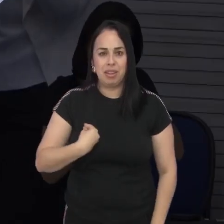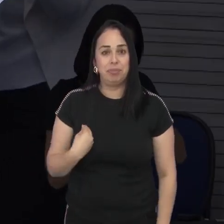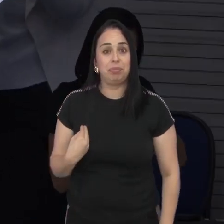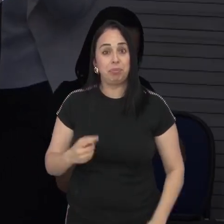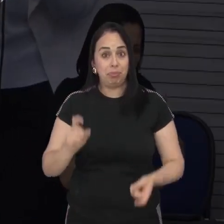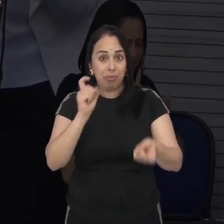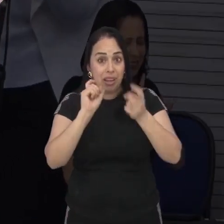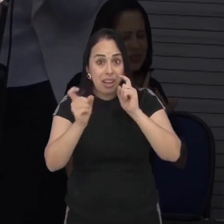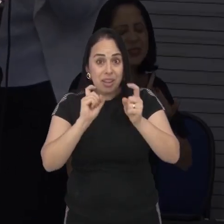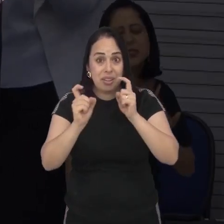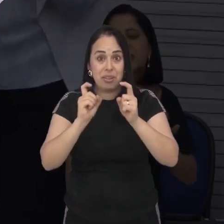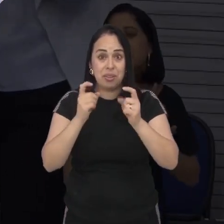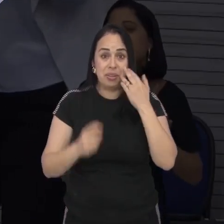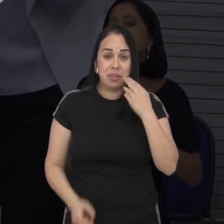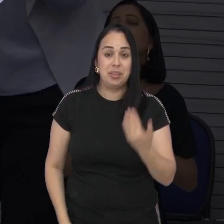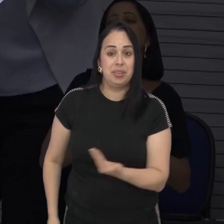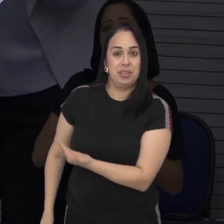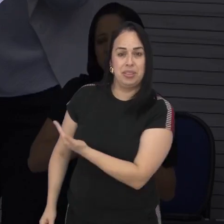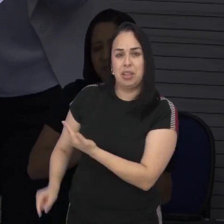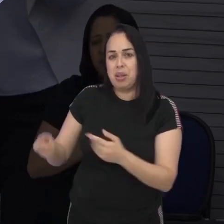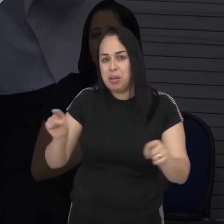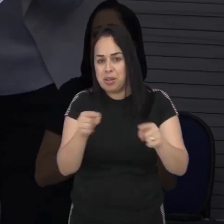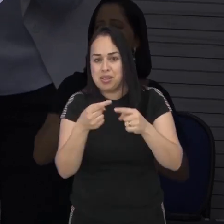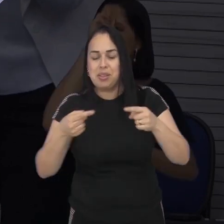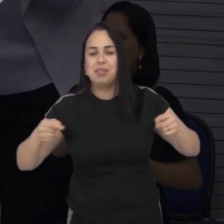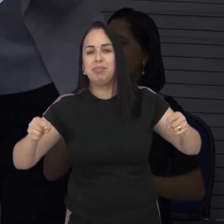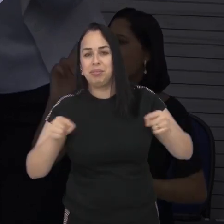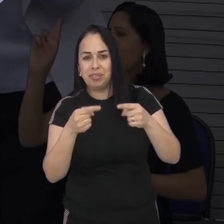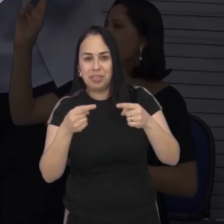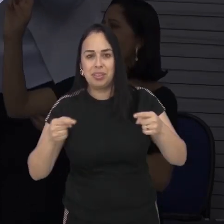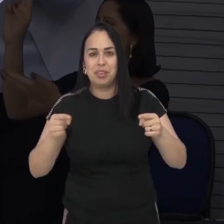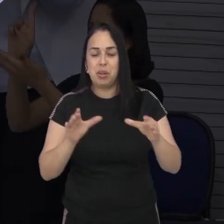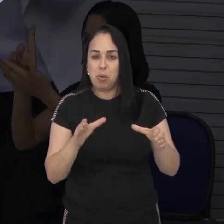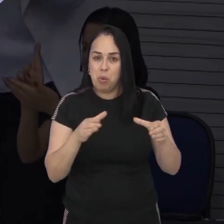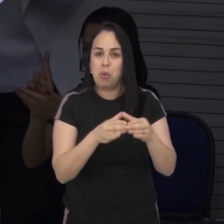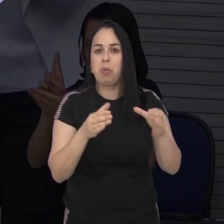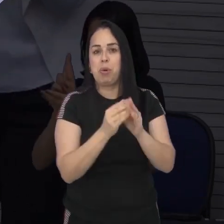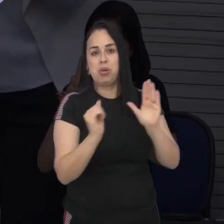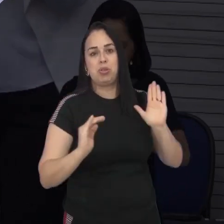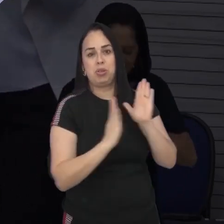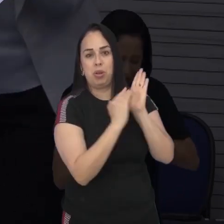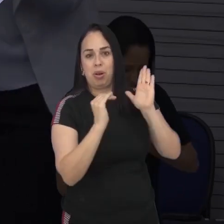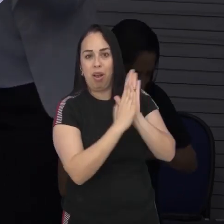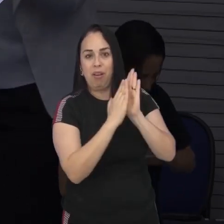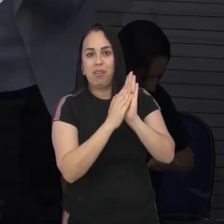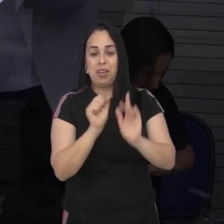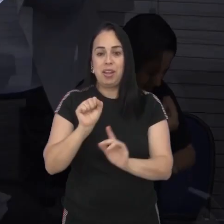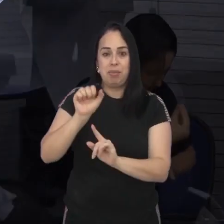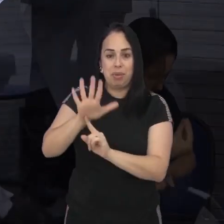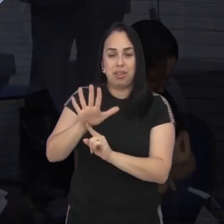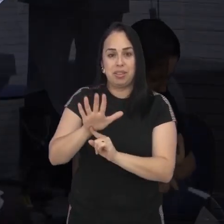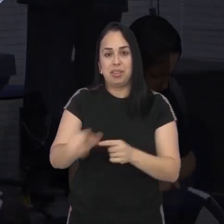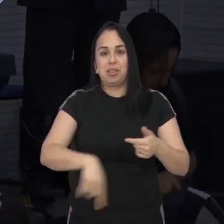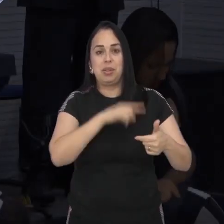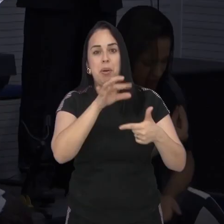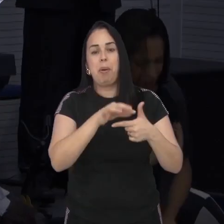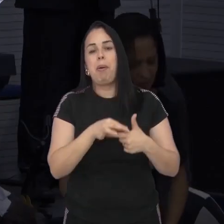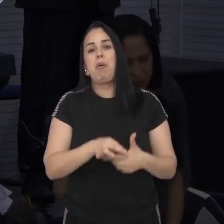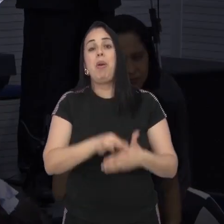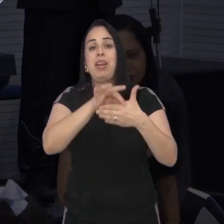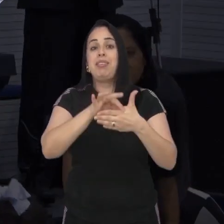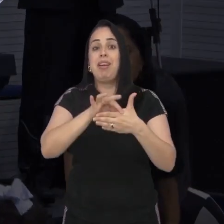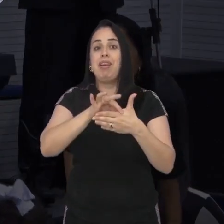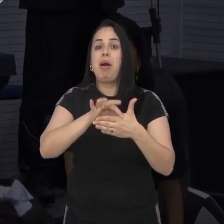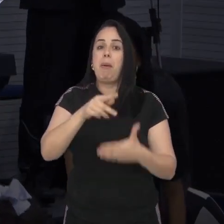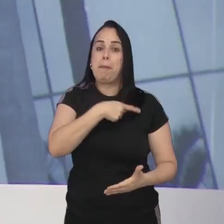A solenidade contou ainda com a execução de hinos com o Ministério de Adoração da ABAGE, liderada pelo pastor